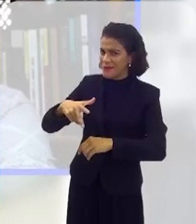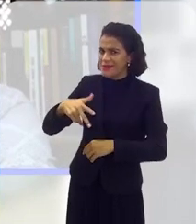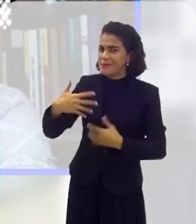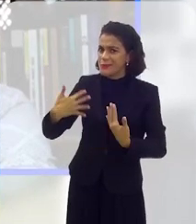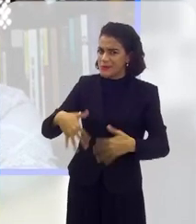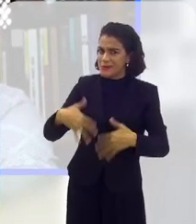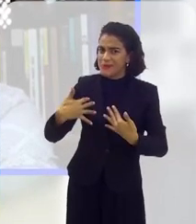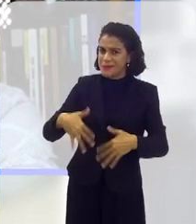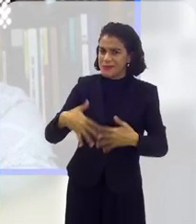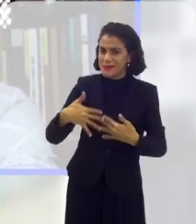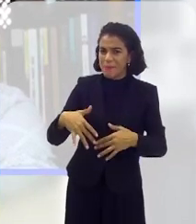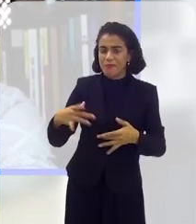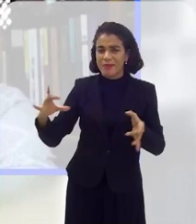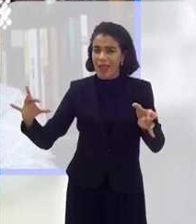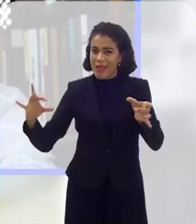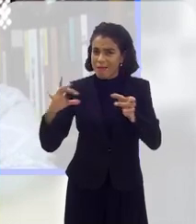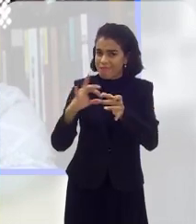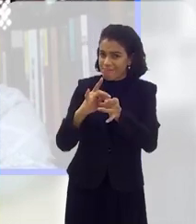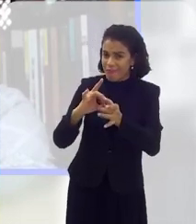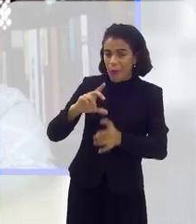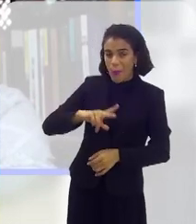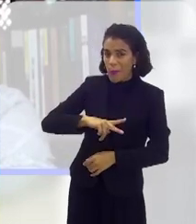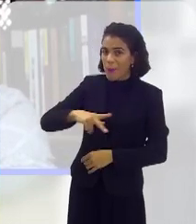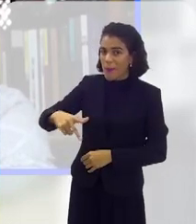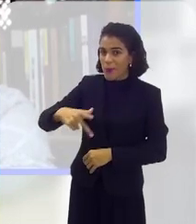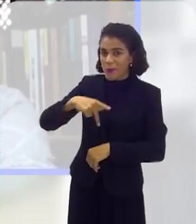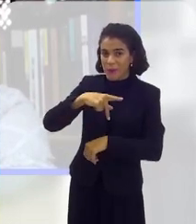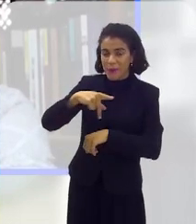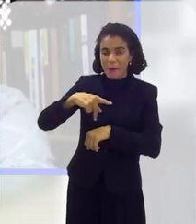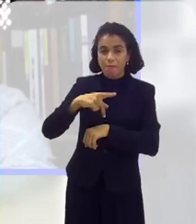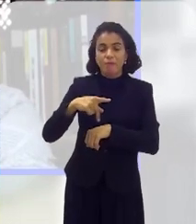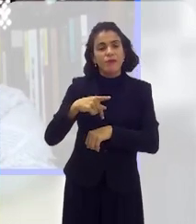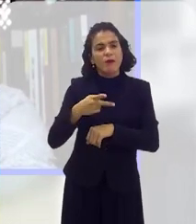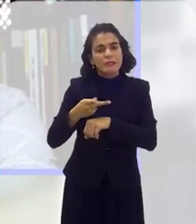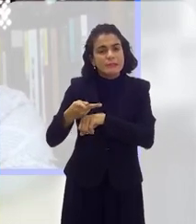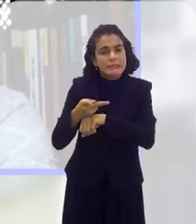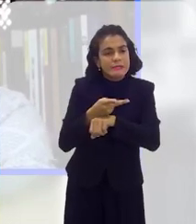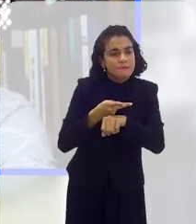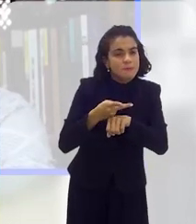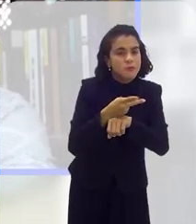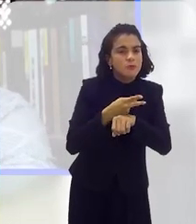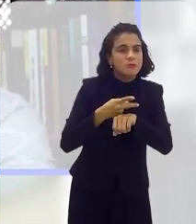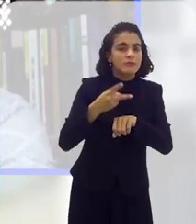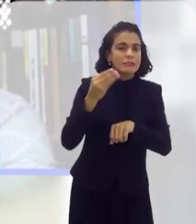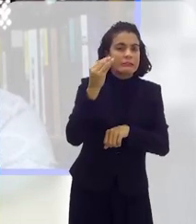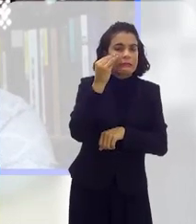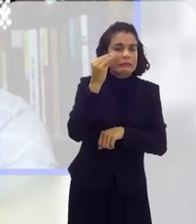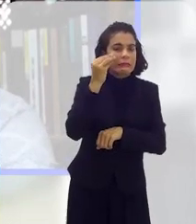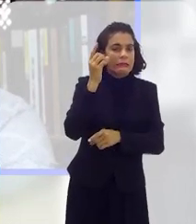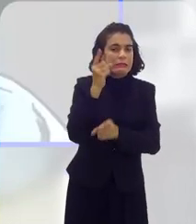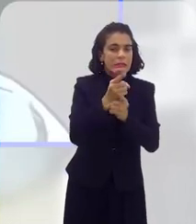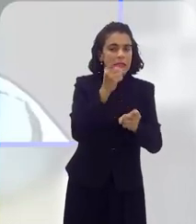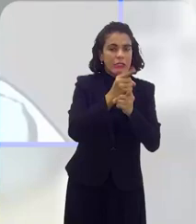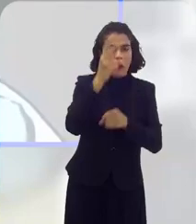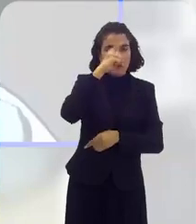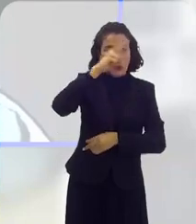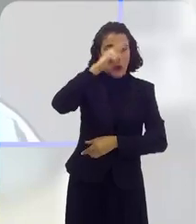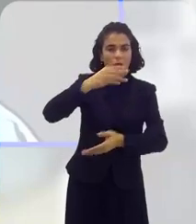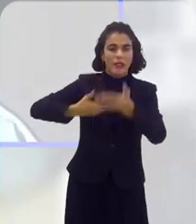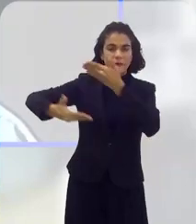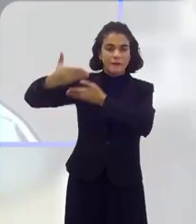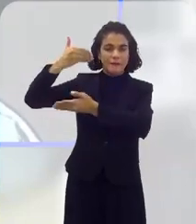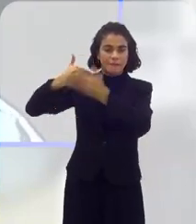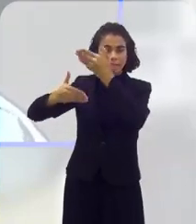Portugal. Então, tem uma tradição portuguesa muito forte. Então, essa busca pela ancestralidade passa a ser